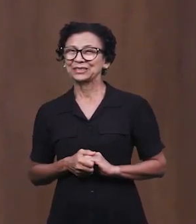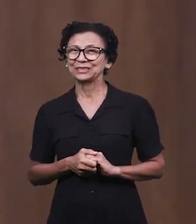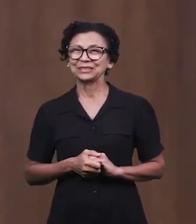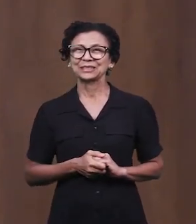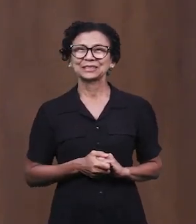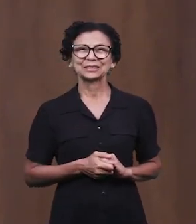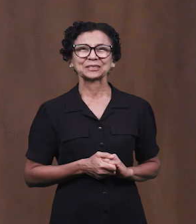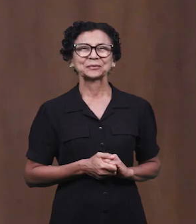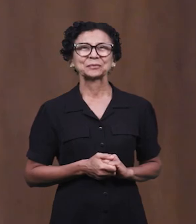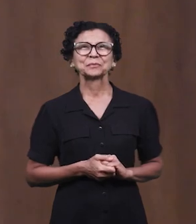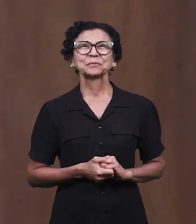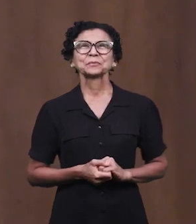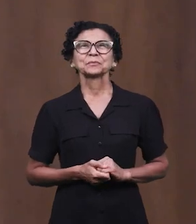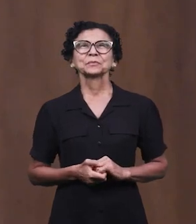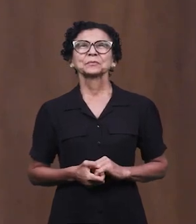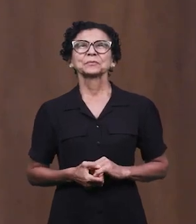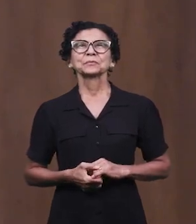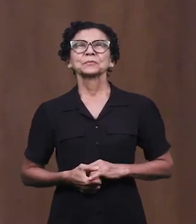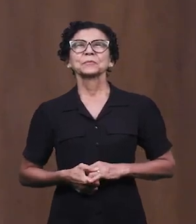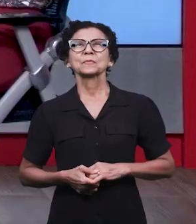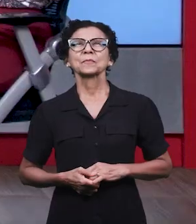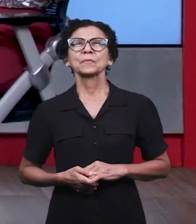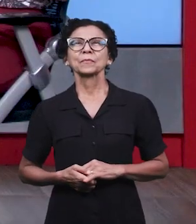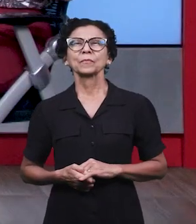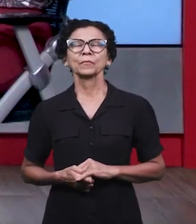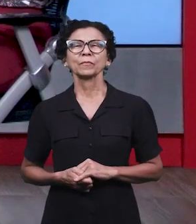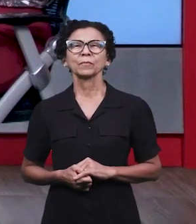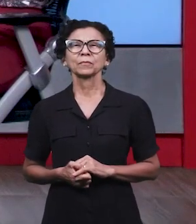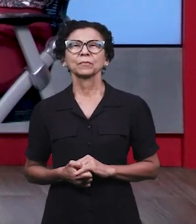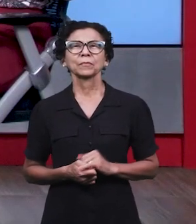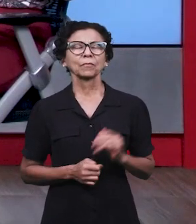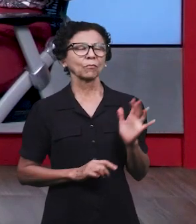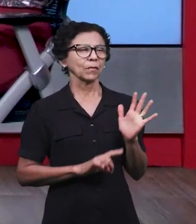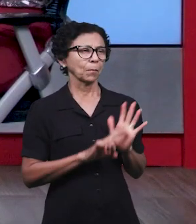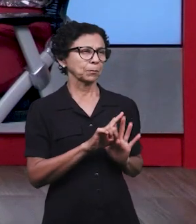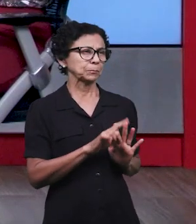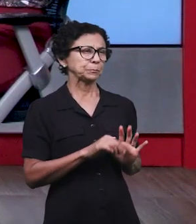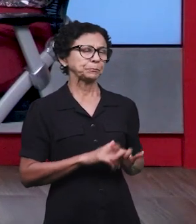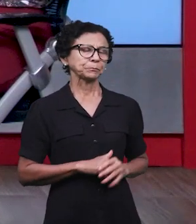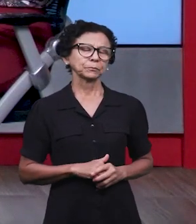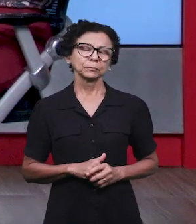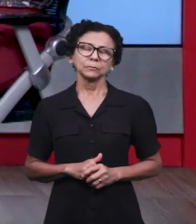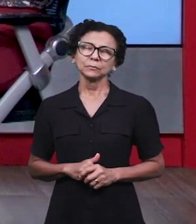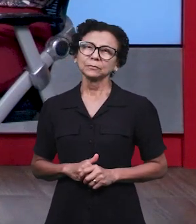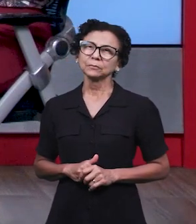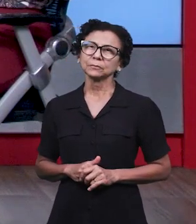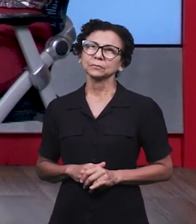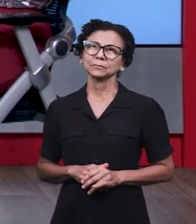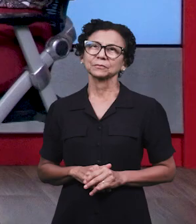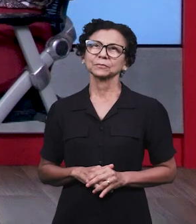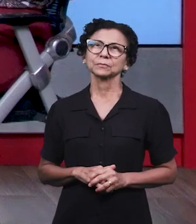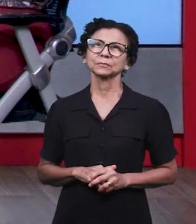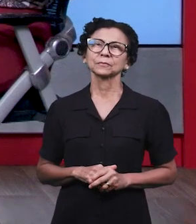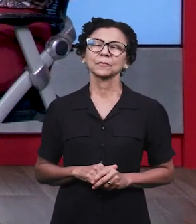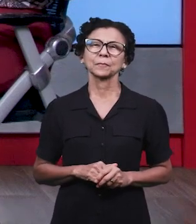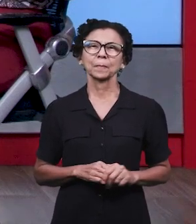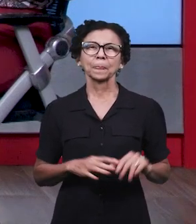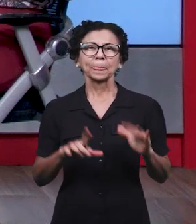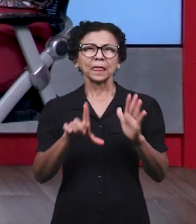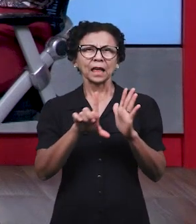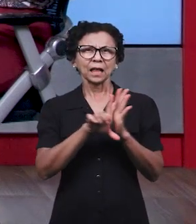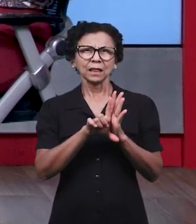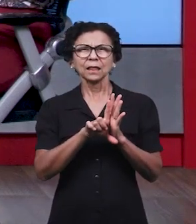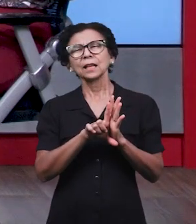assunto tão relevante. E vamos, então, fazer uma pergunta, doutora Carla. Como a legislação